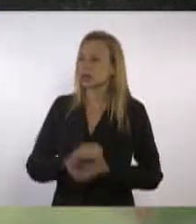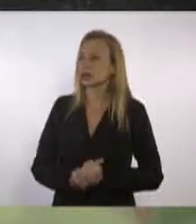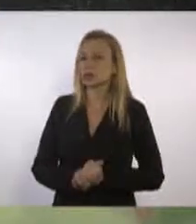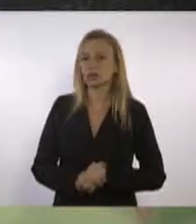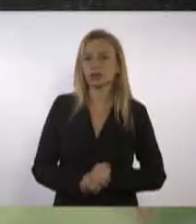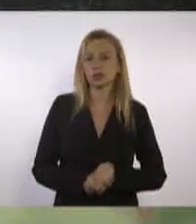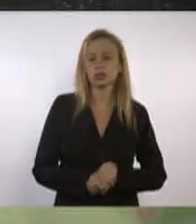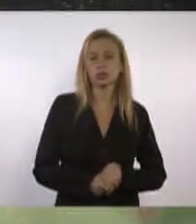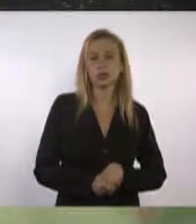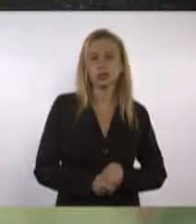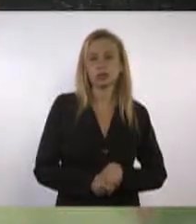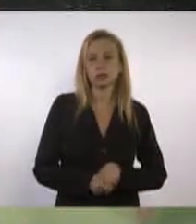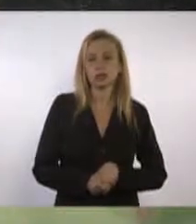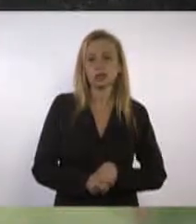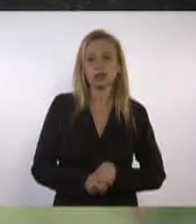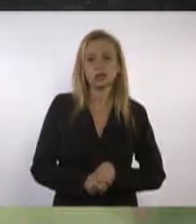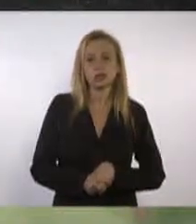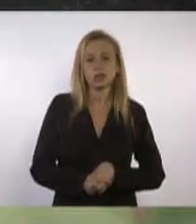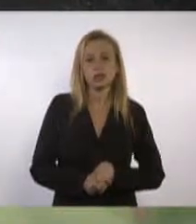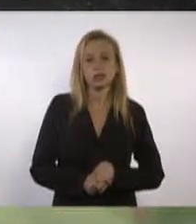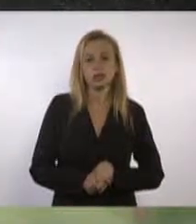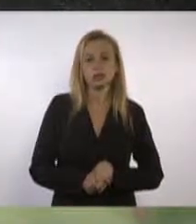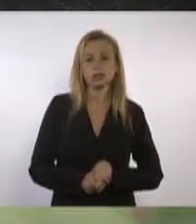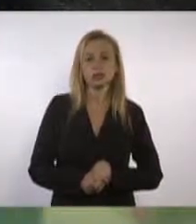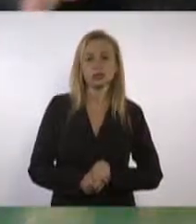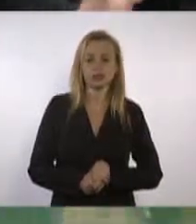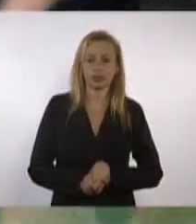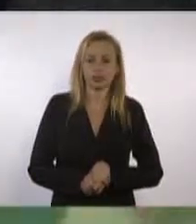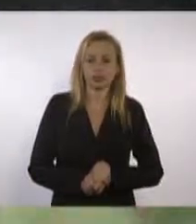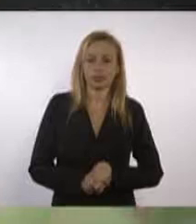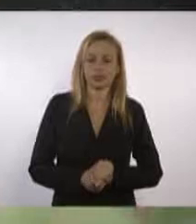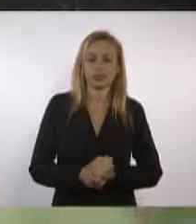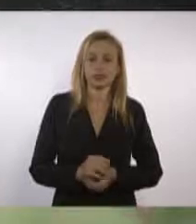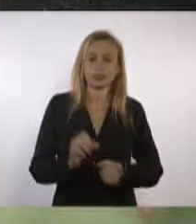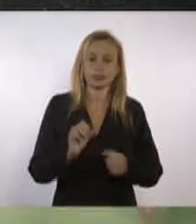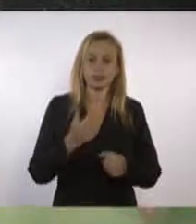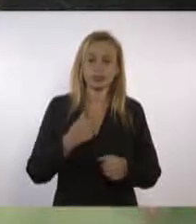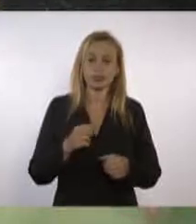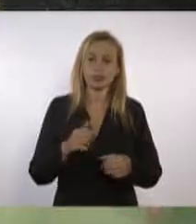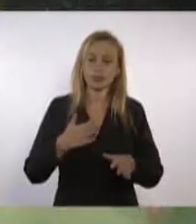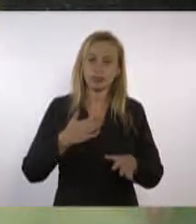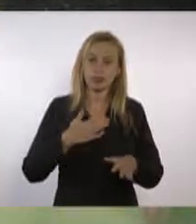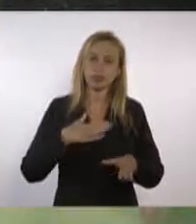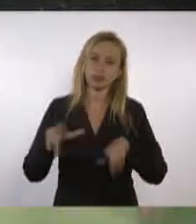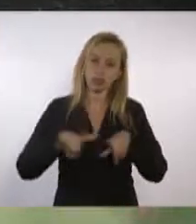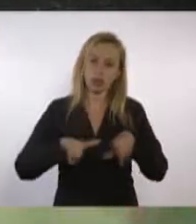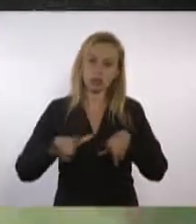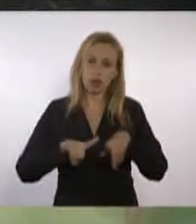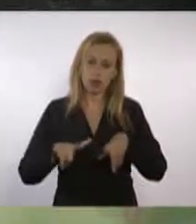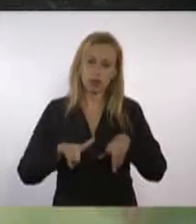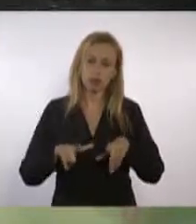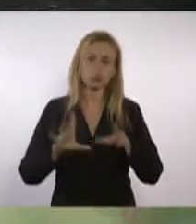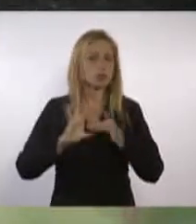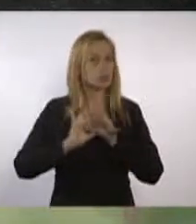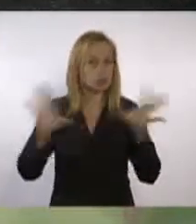Rocha, exercer esse mandato aqui, nesse momento, de forma